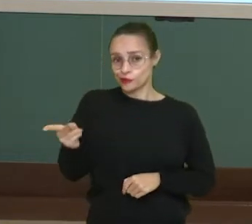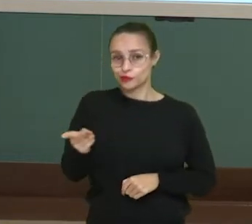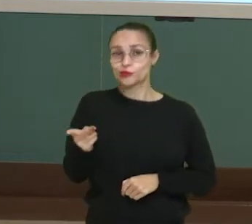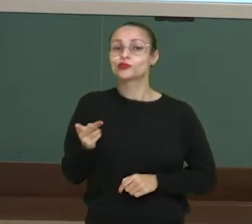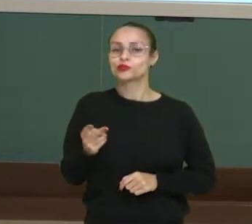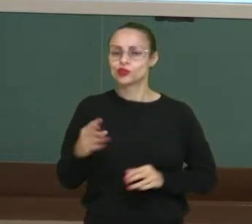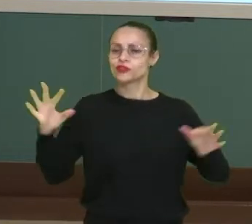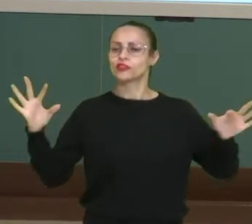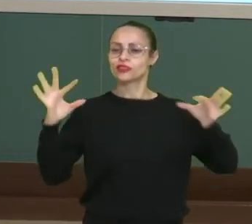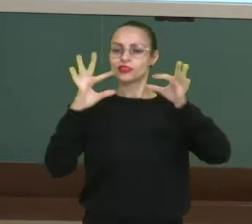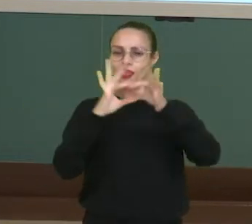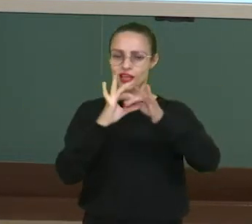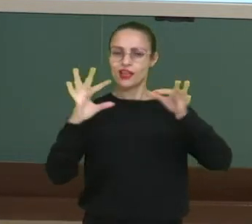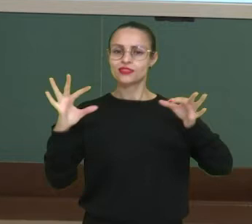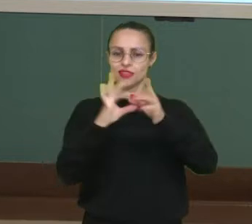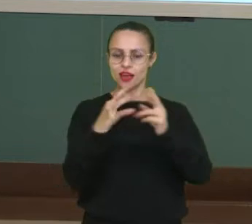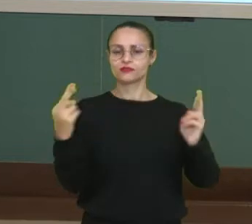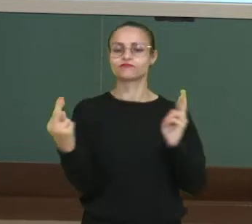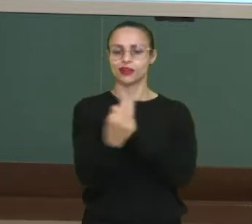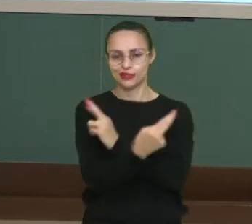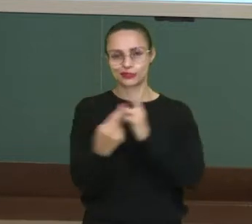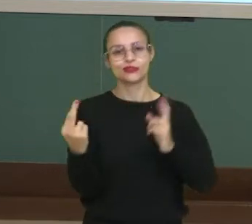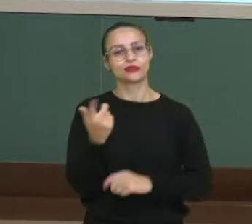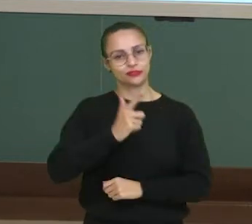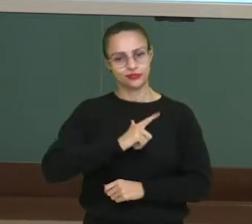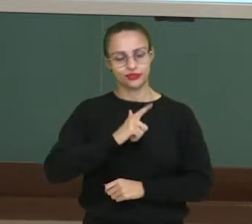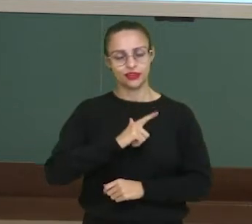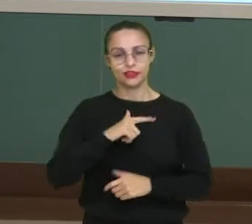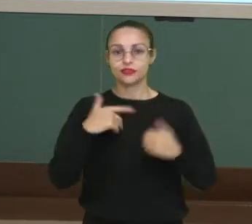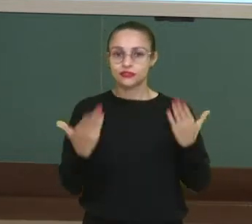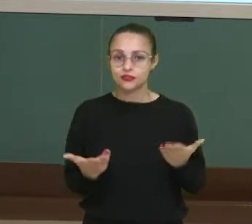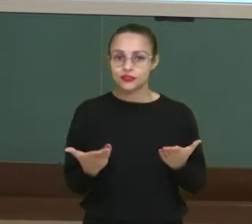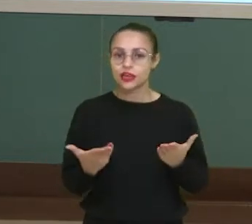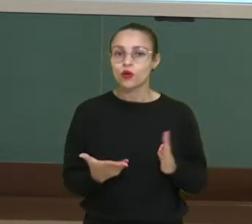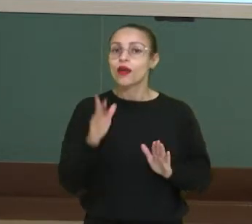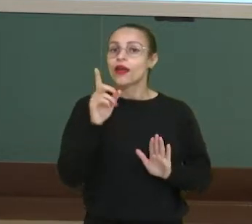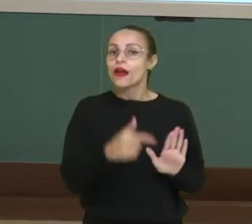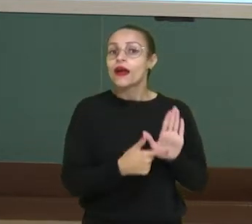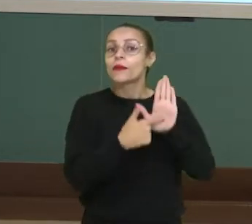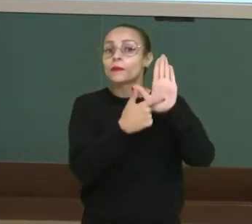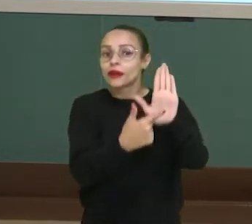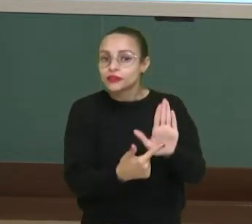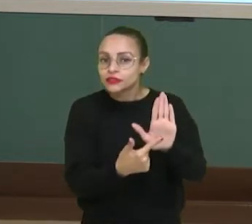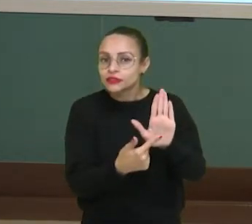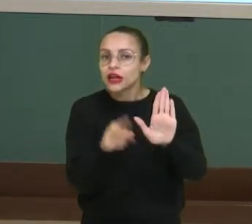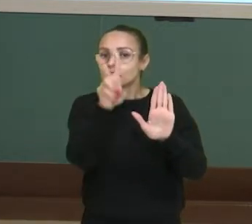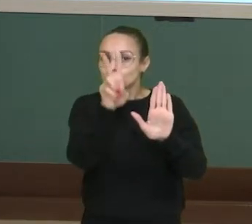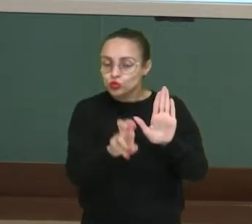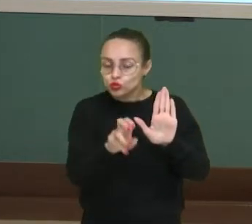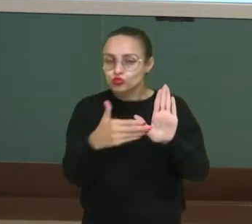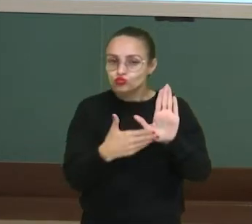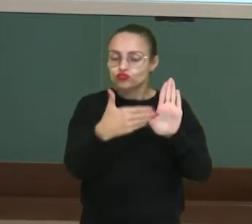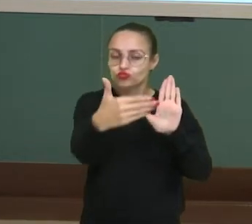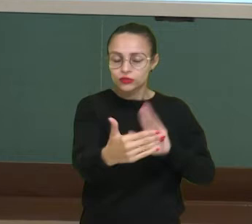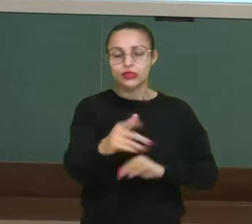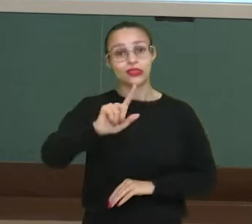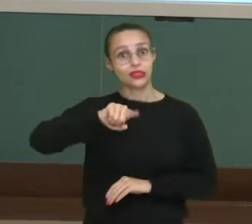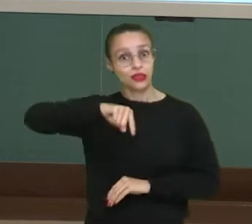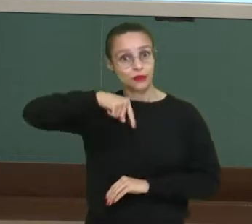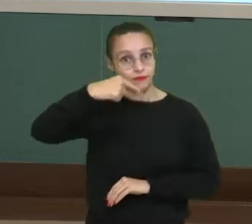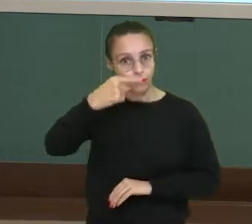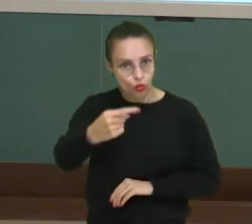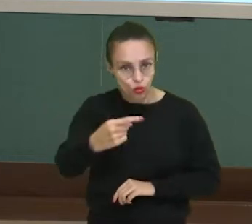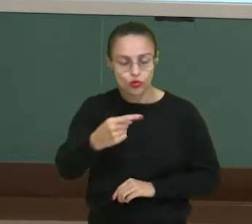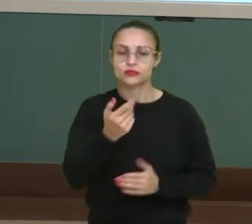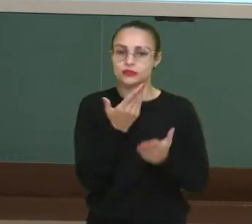conjunto, eles se interrelacionam. Então é uma apresentação. Quando forem as aulas sobre